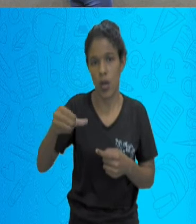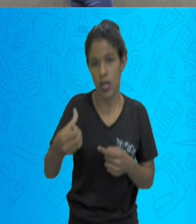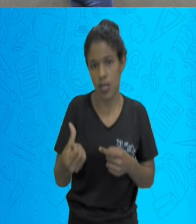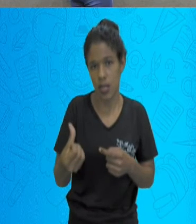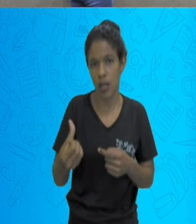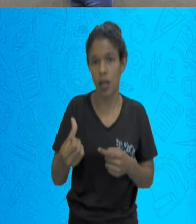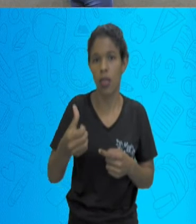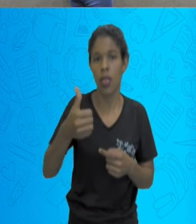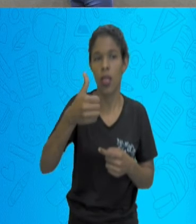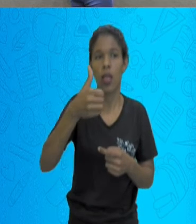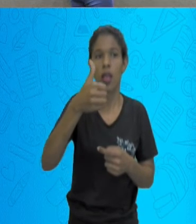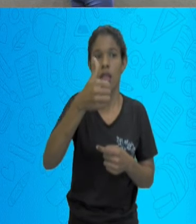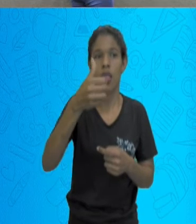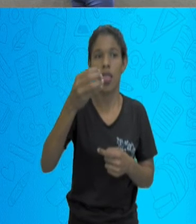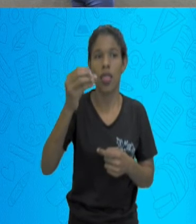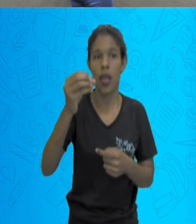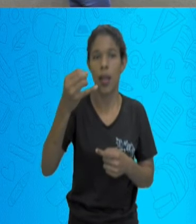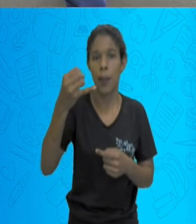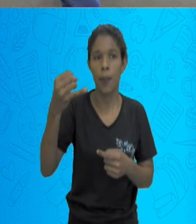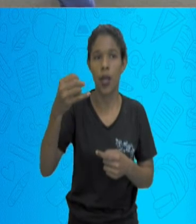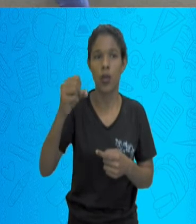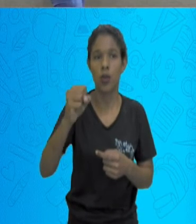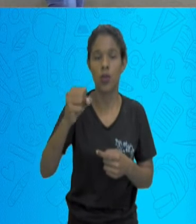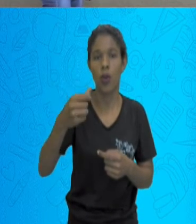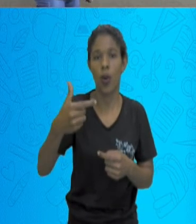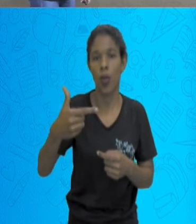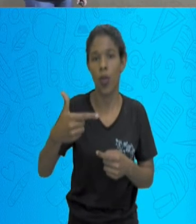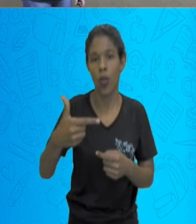menos 8, 2,